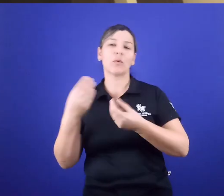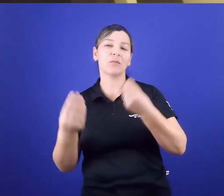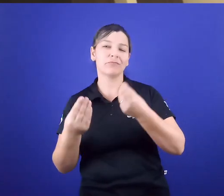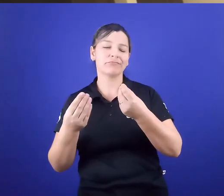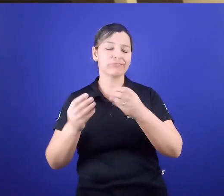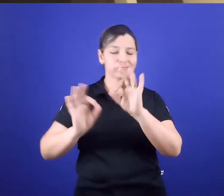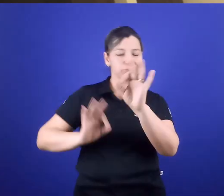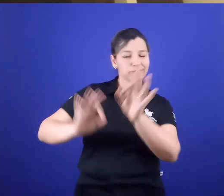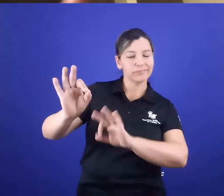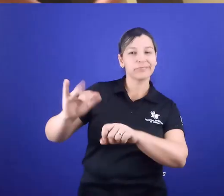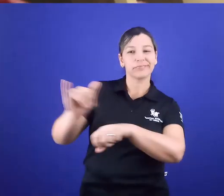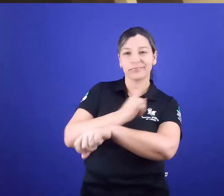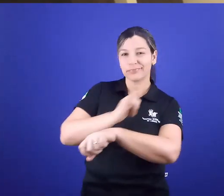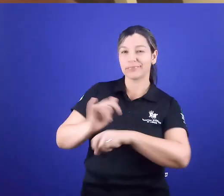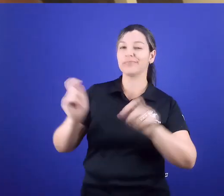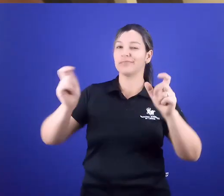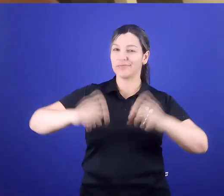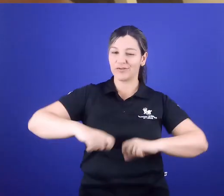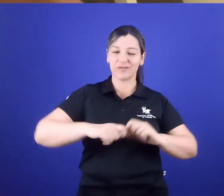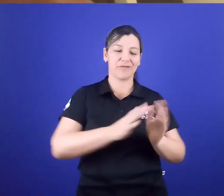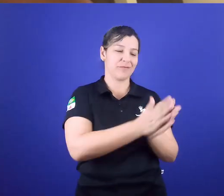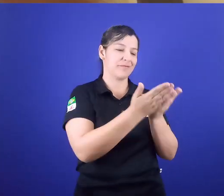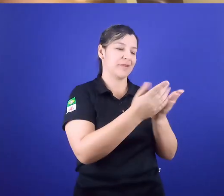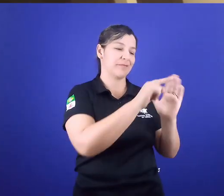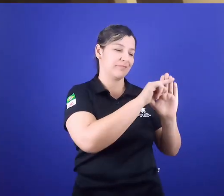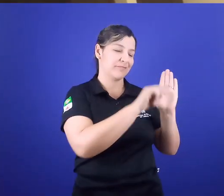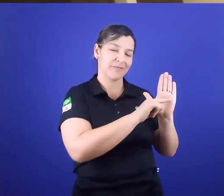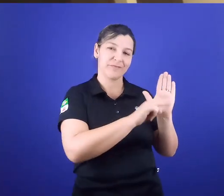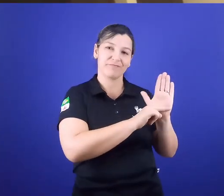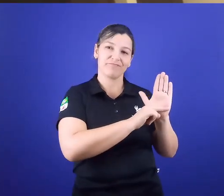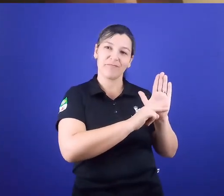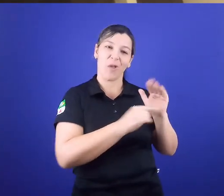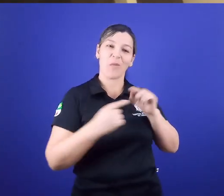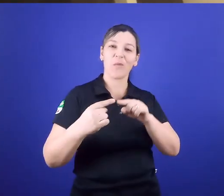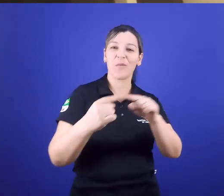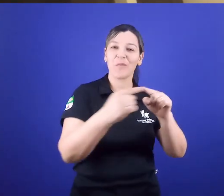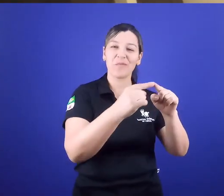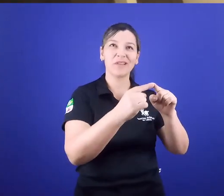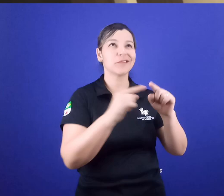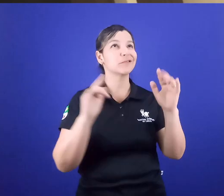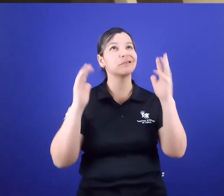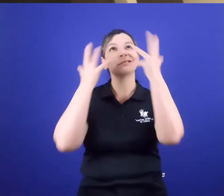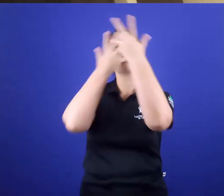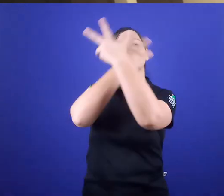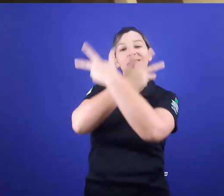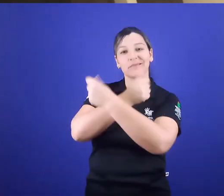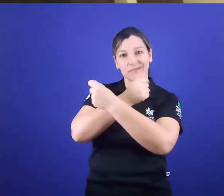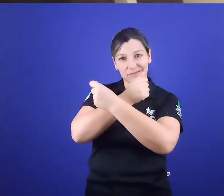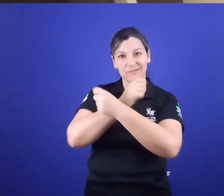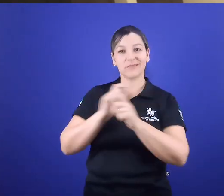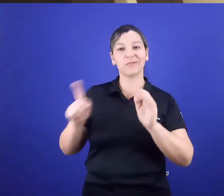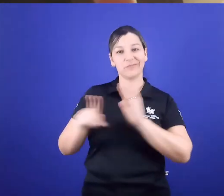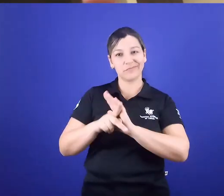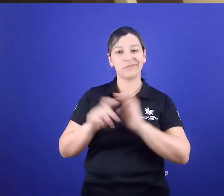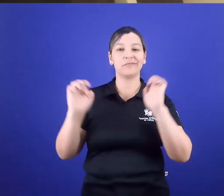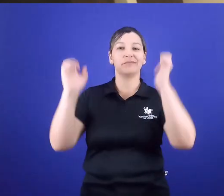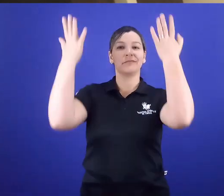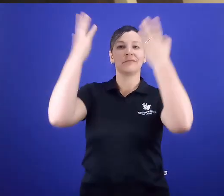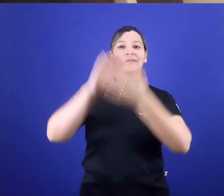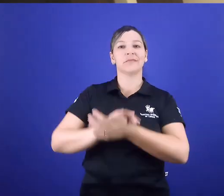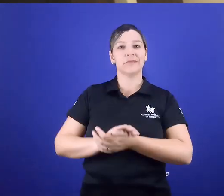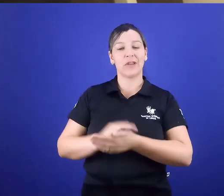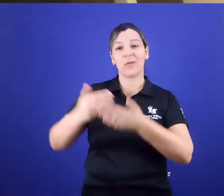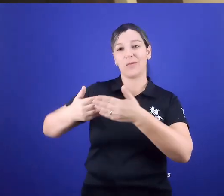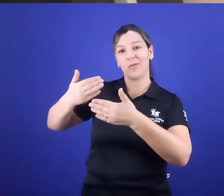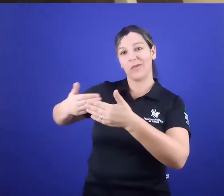fica bacana, ajuda na decoração e também que a gente consegue inovar, né? A gente com 13